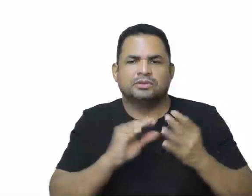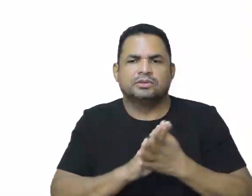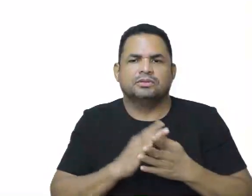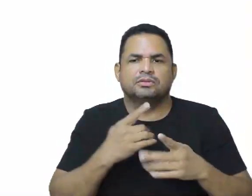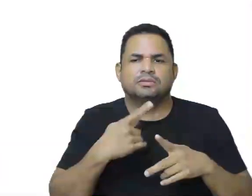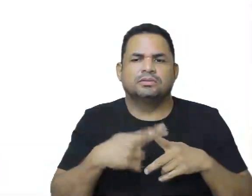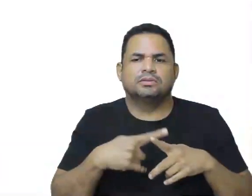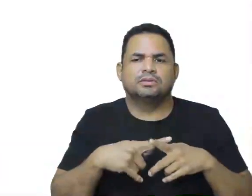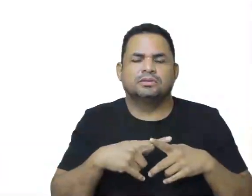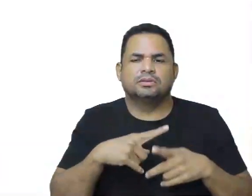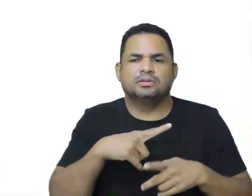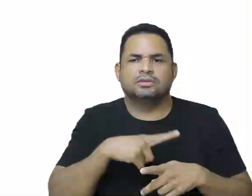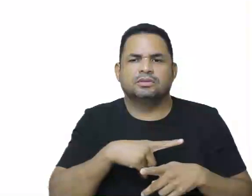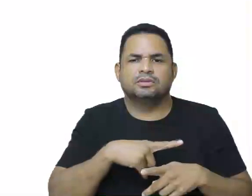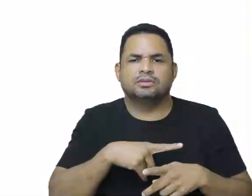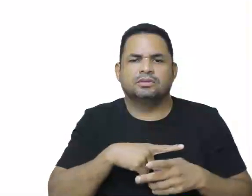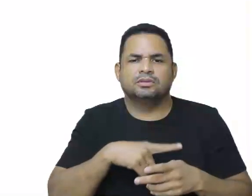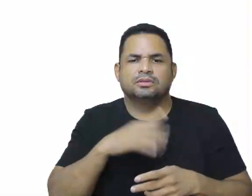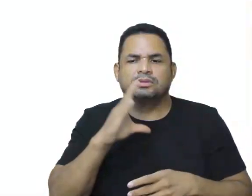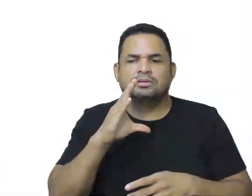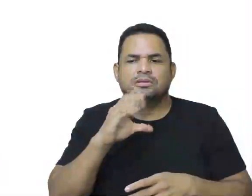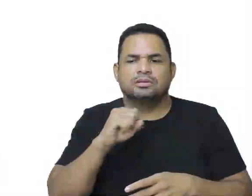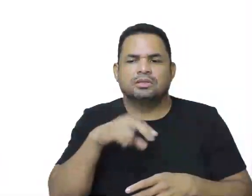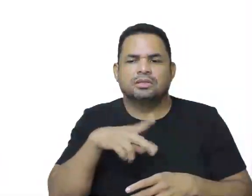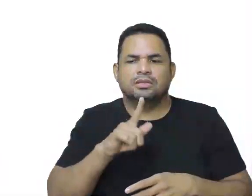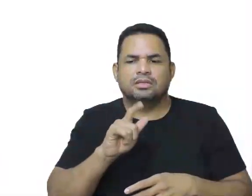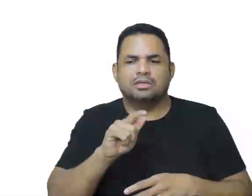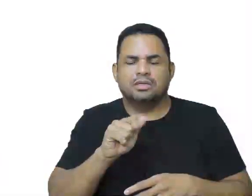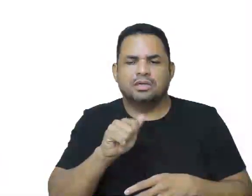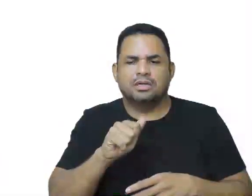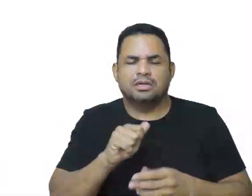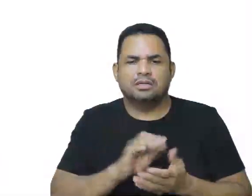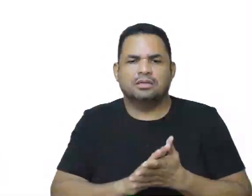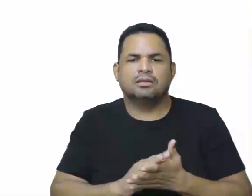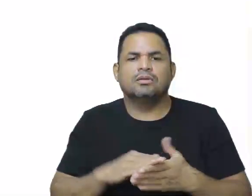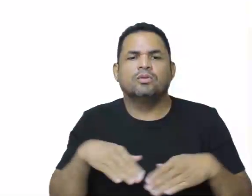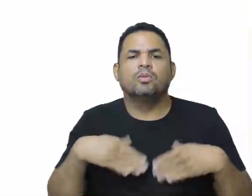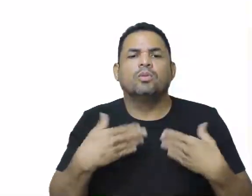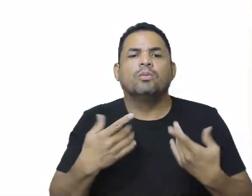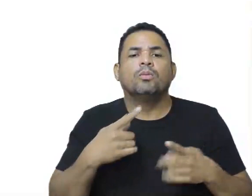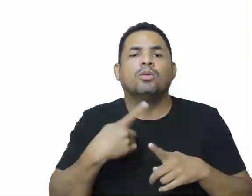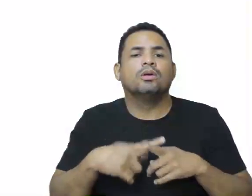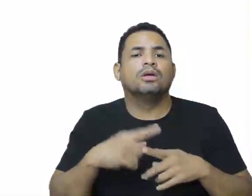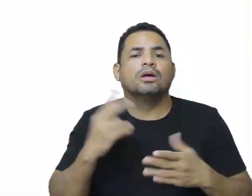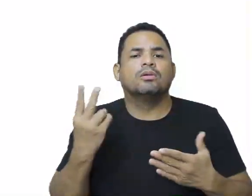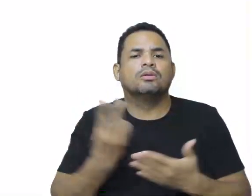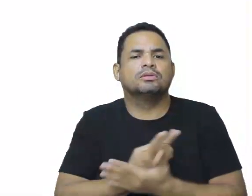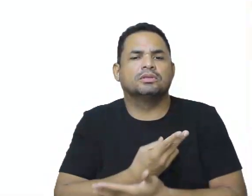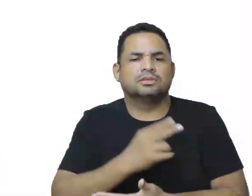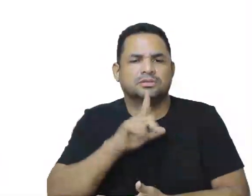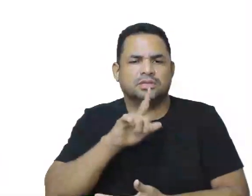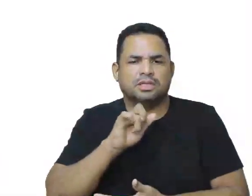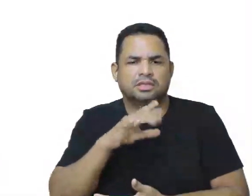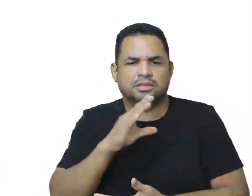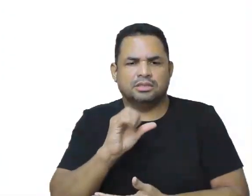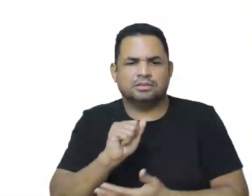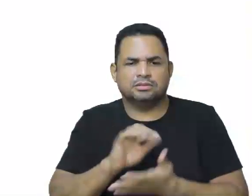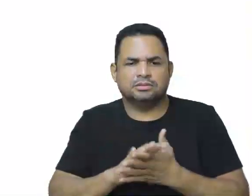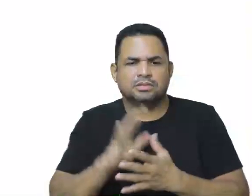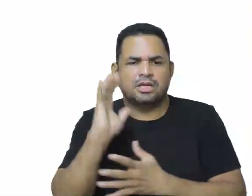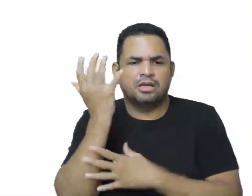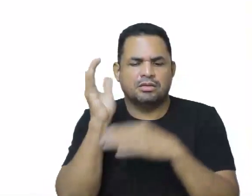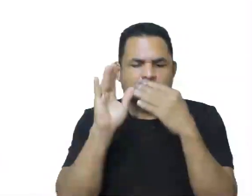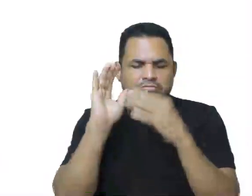ser chamada também de canga. Então, o que causa a laterização?